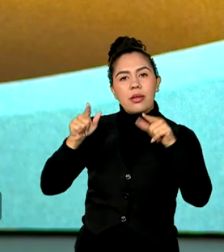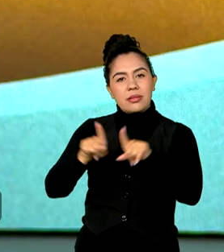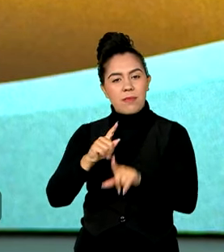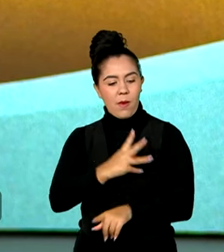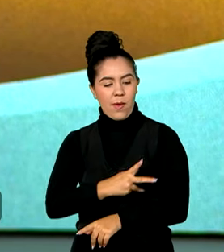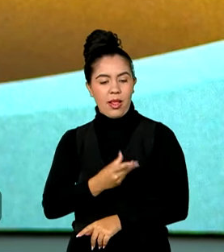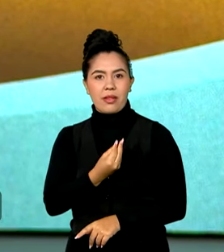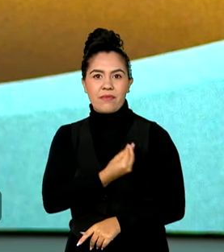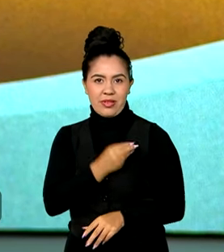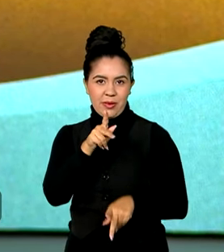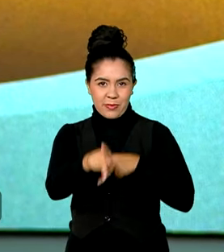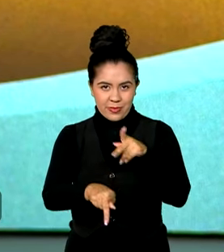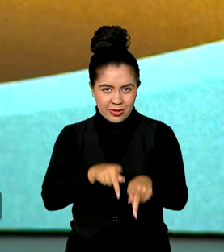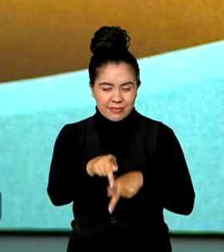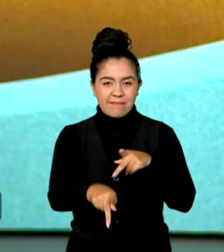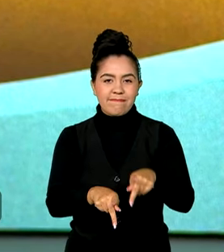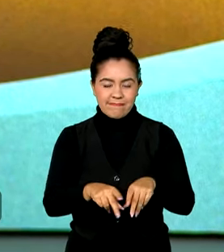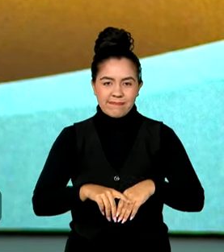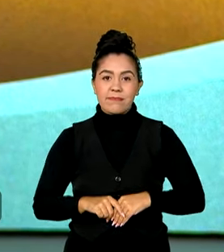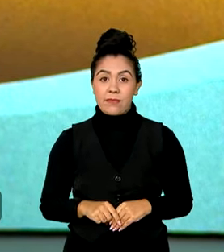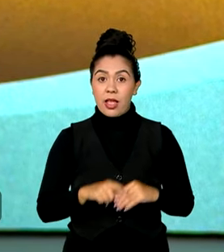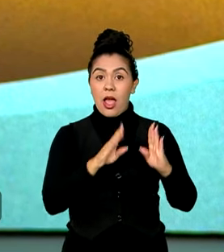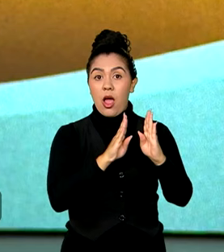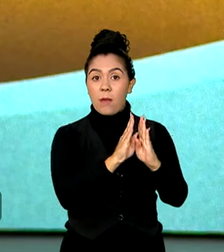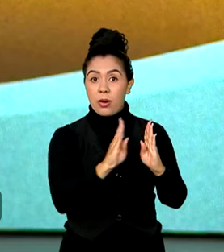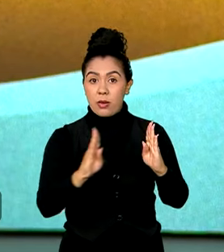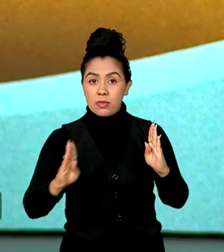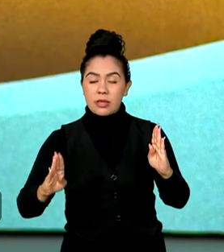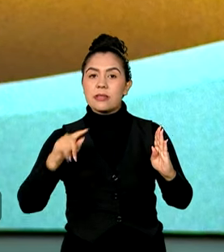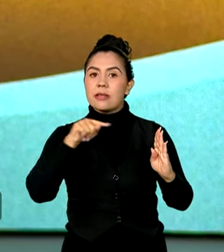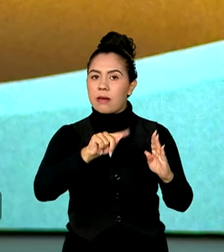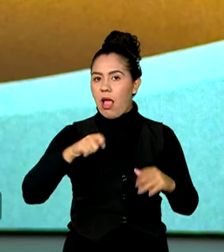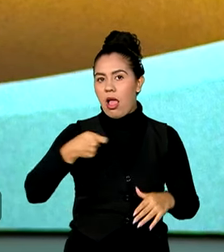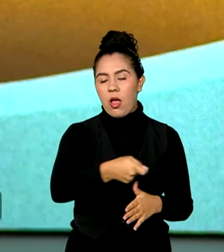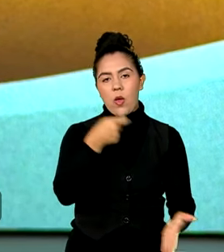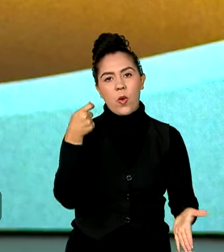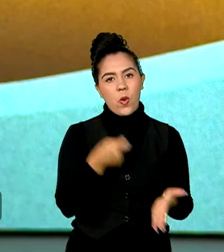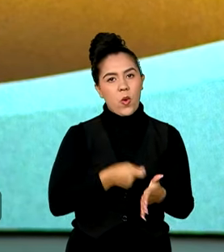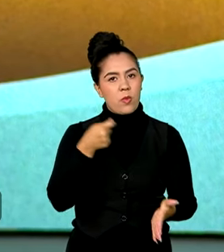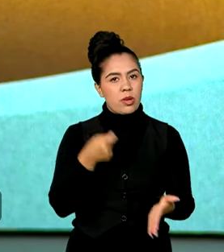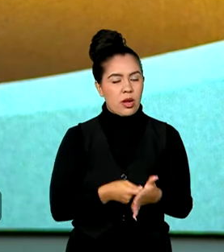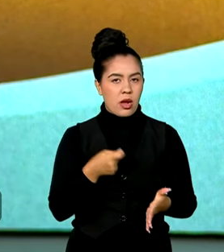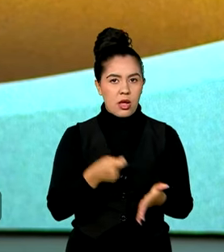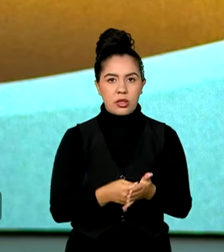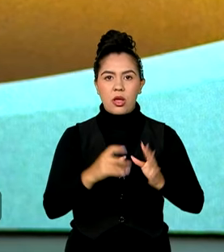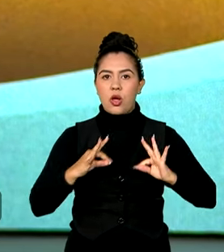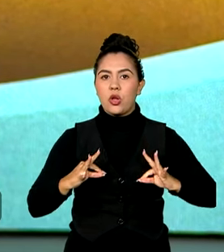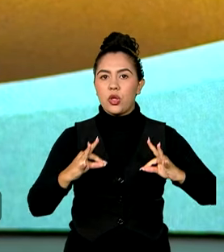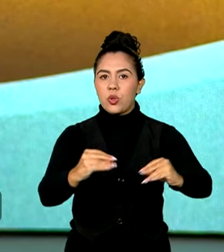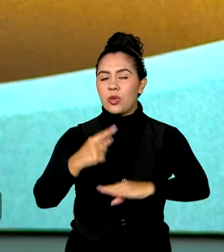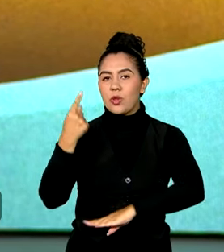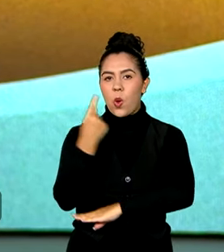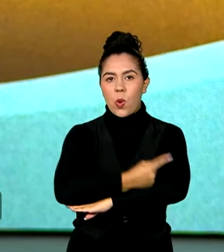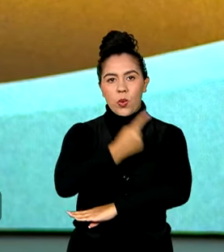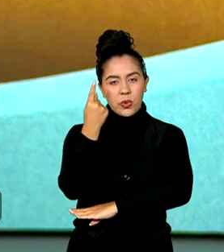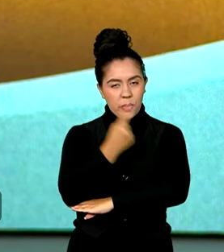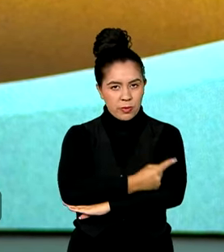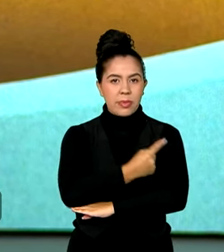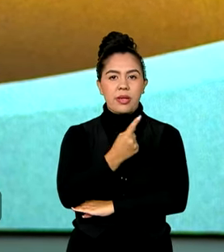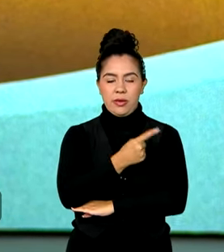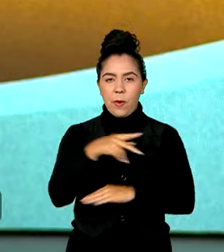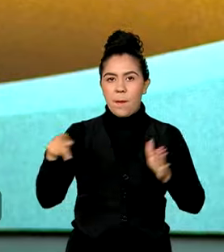do nosso povo. As bibliotecas agora serão obrigatórias em todos os condomínios do Minha Casa Minha Vida,